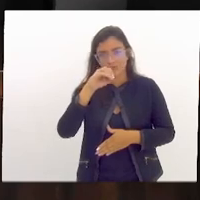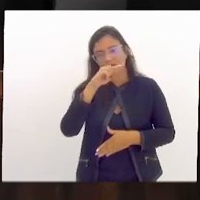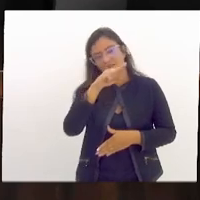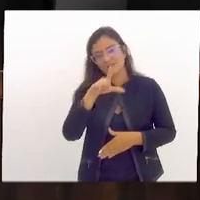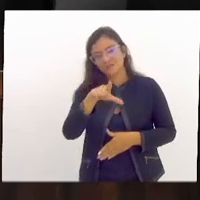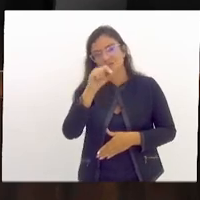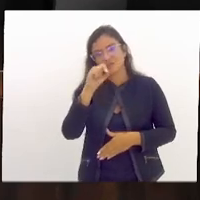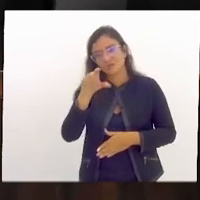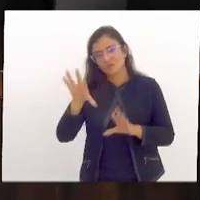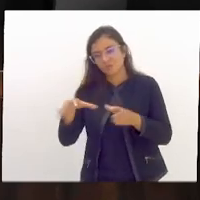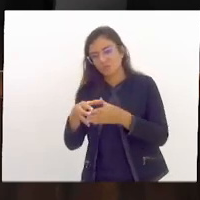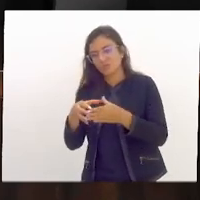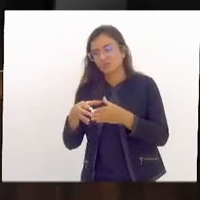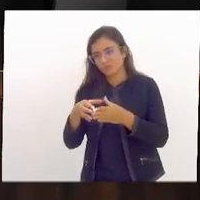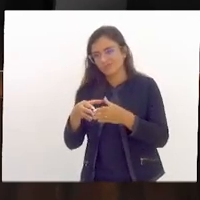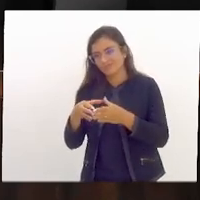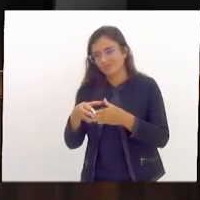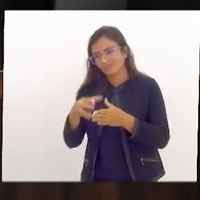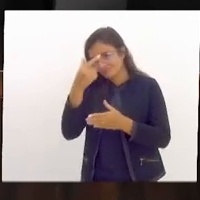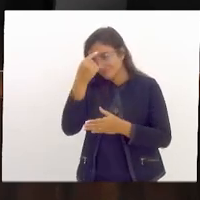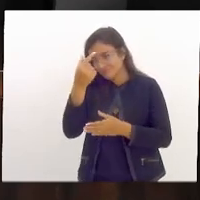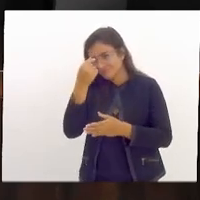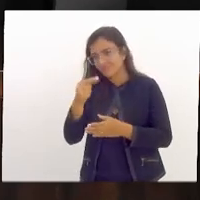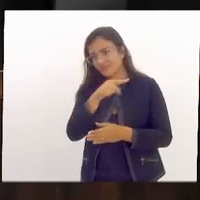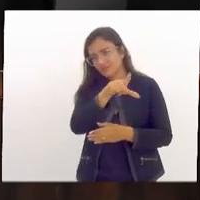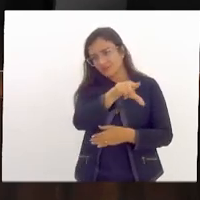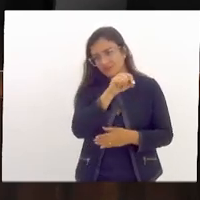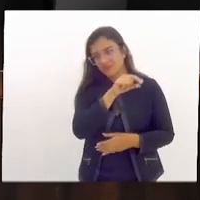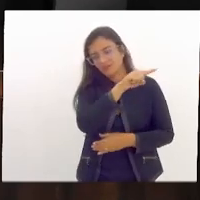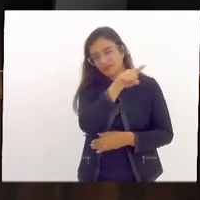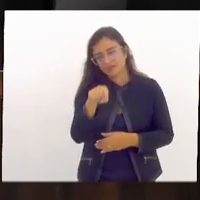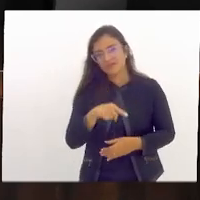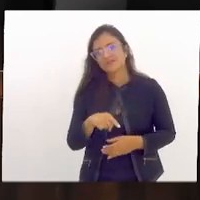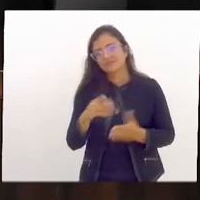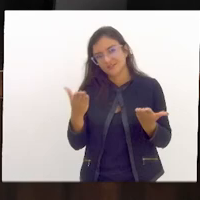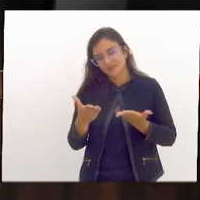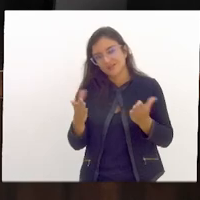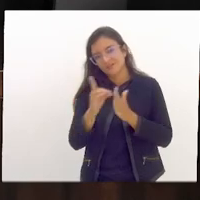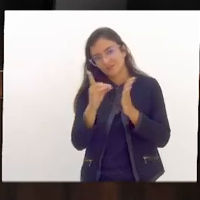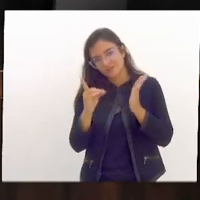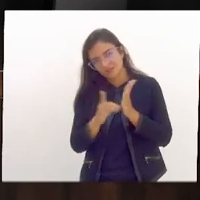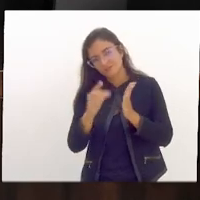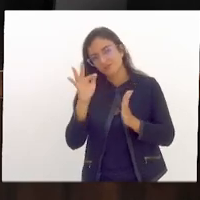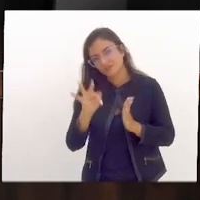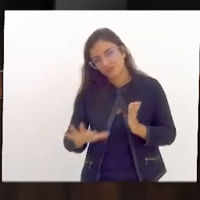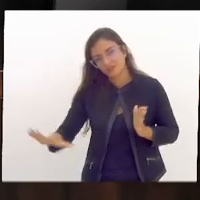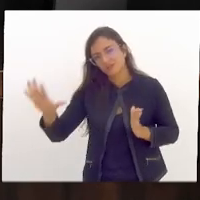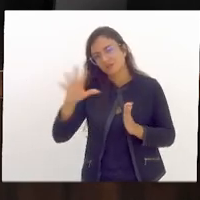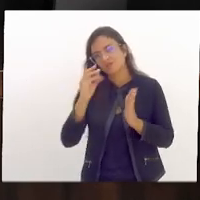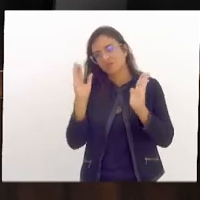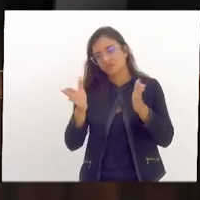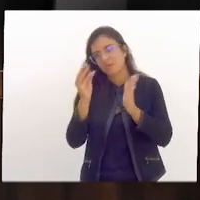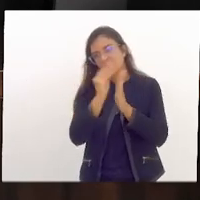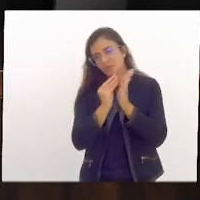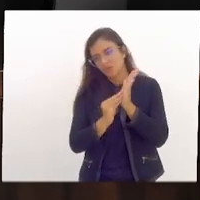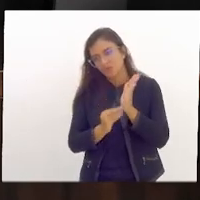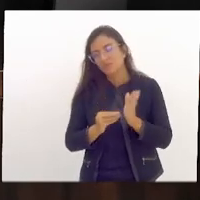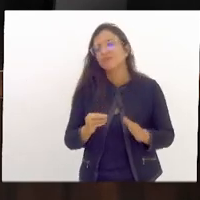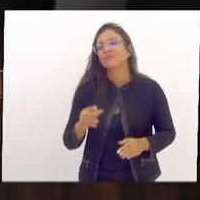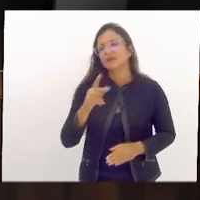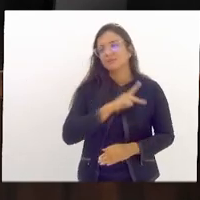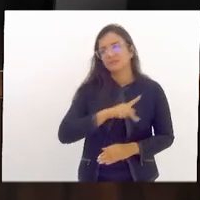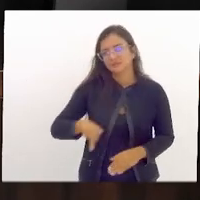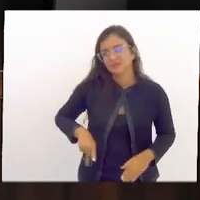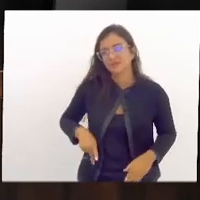pela comunidade acadêmica, mas o seu decreto de recondução ainda não havia sido publicado, o decreto federal da Presidência da República. Ele